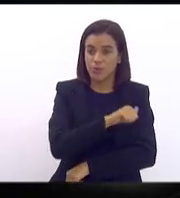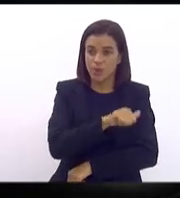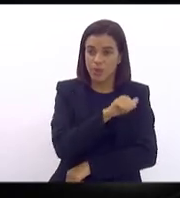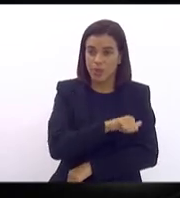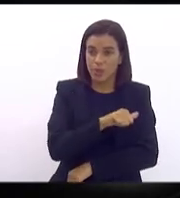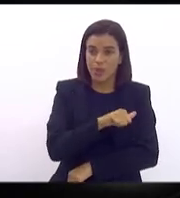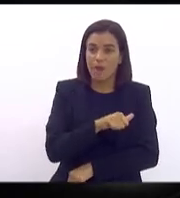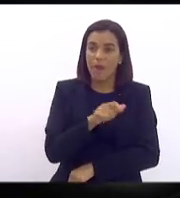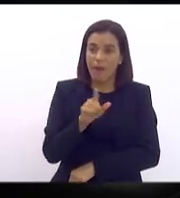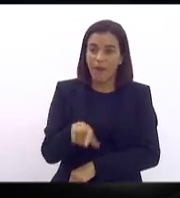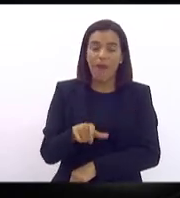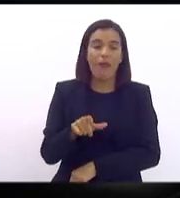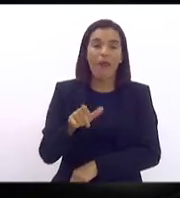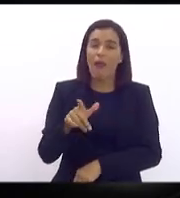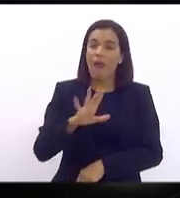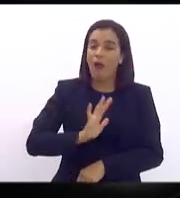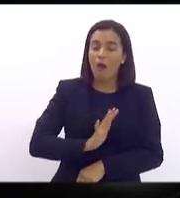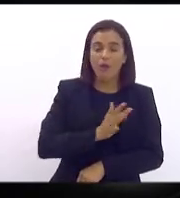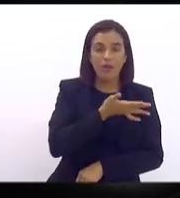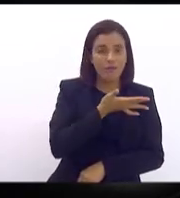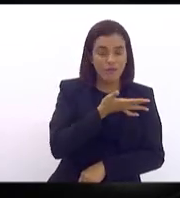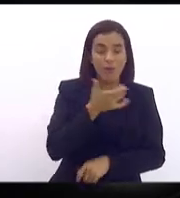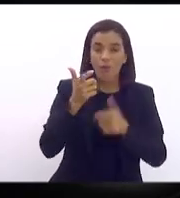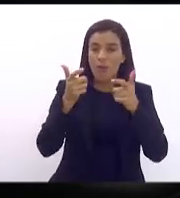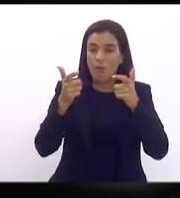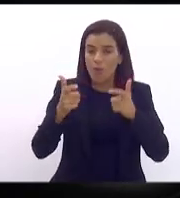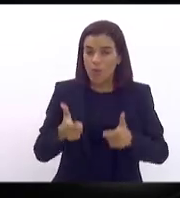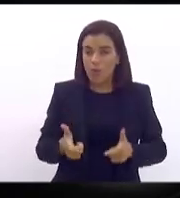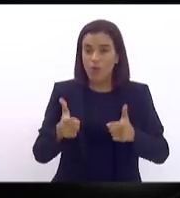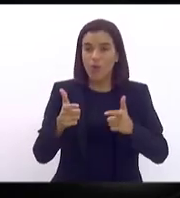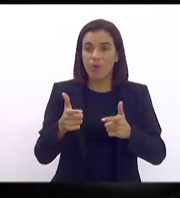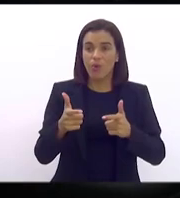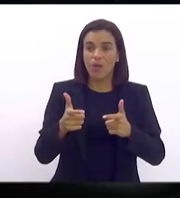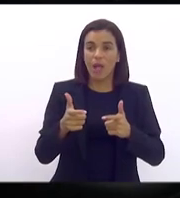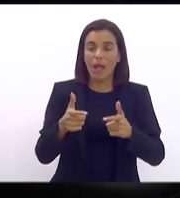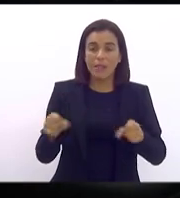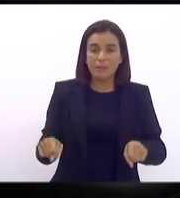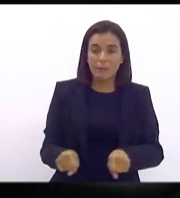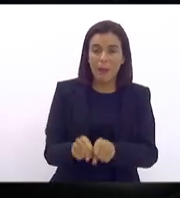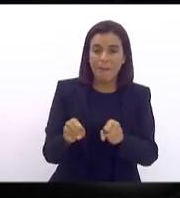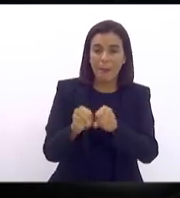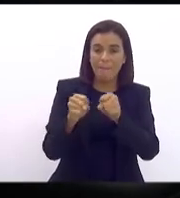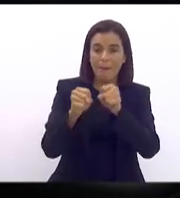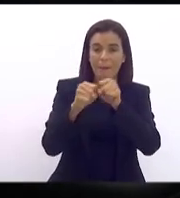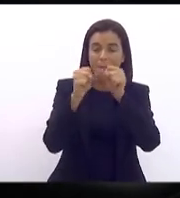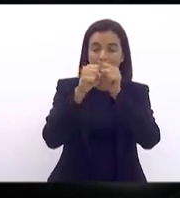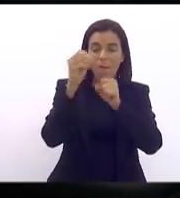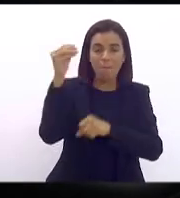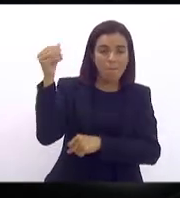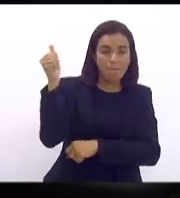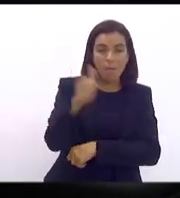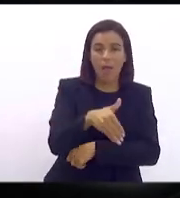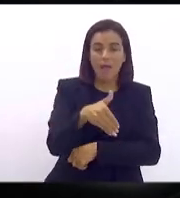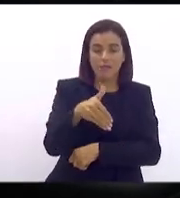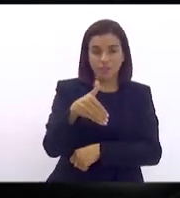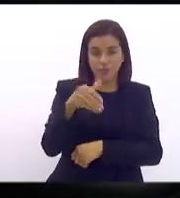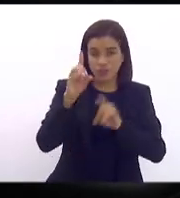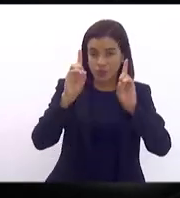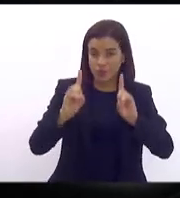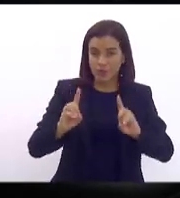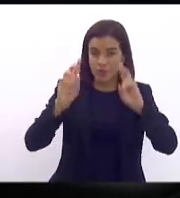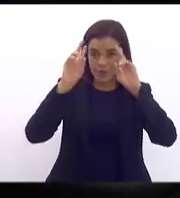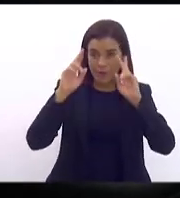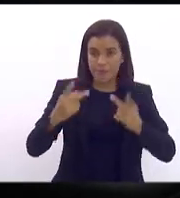uma máquina de moer gente, é um lugar de violação de todos os direitos humanos. Então, nesse sentido,